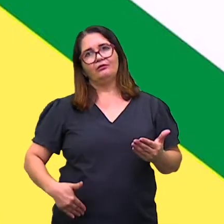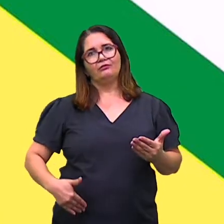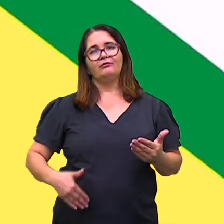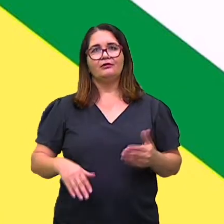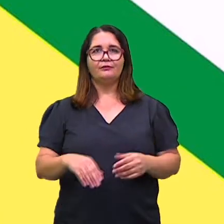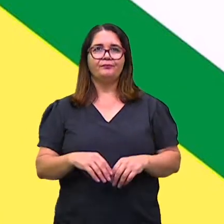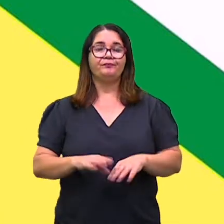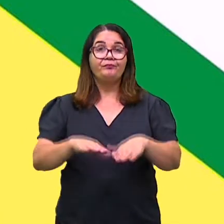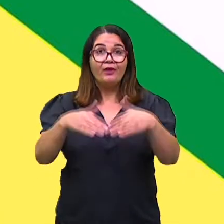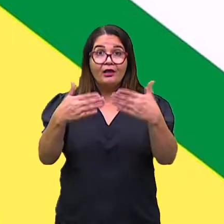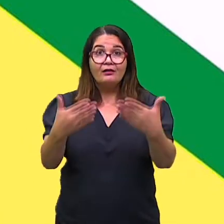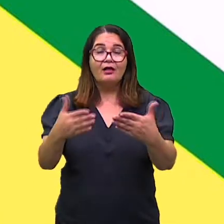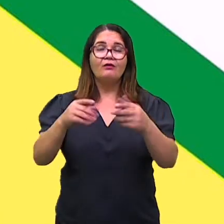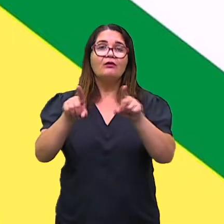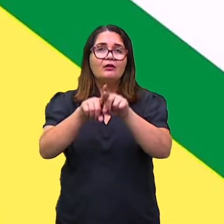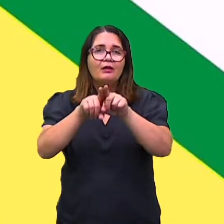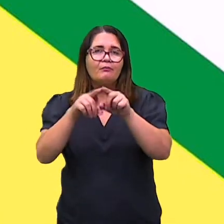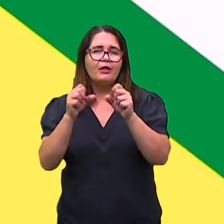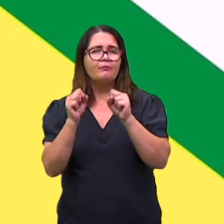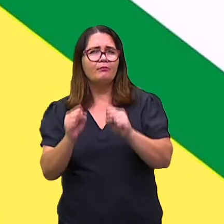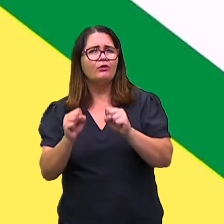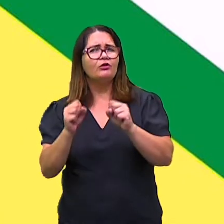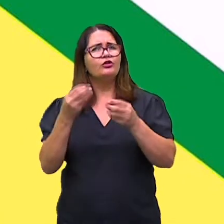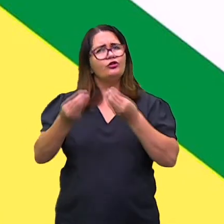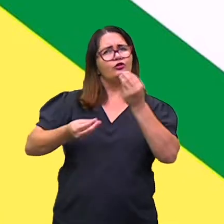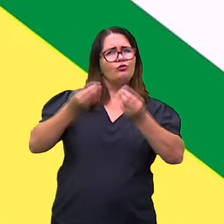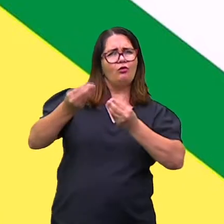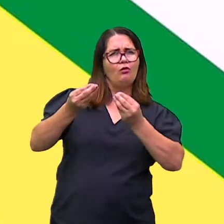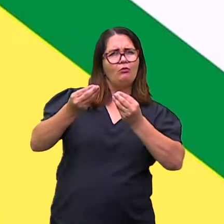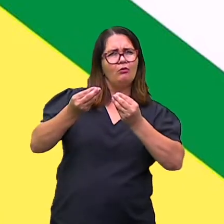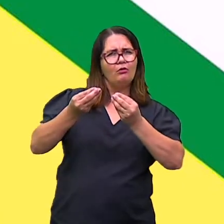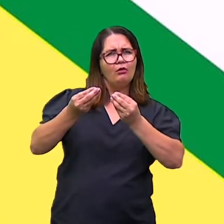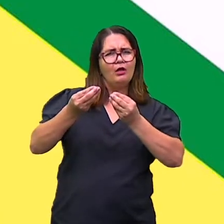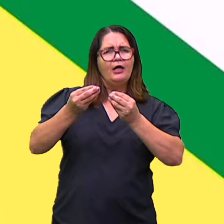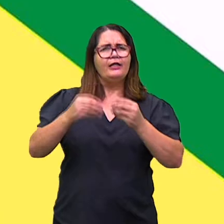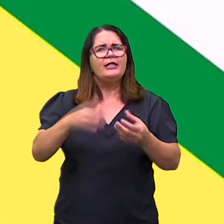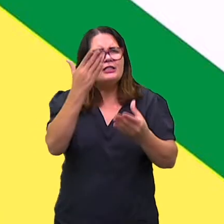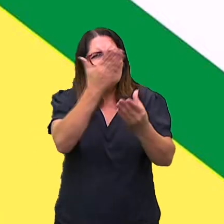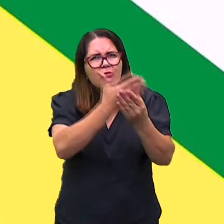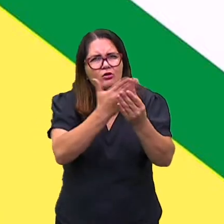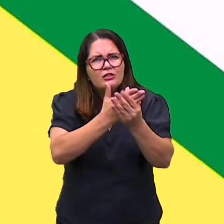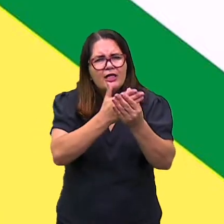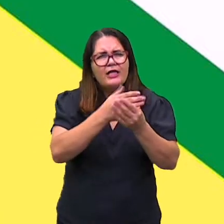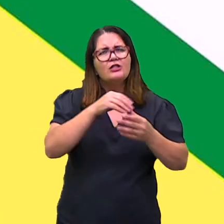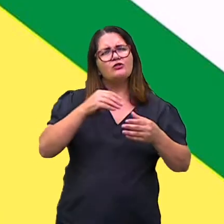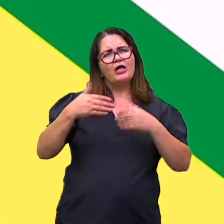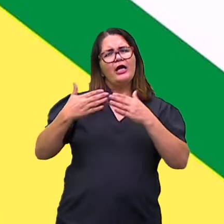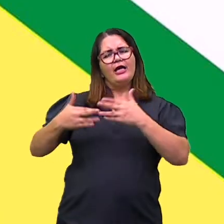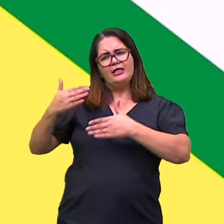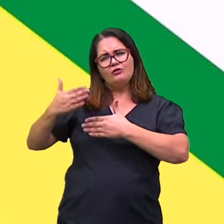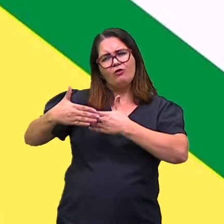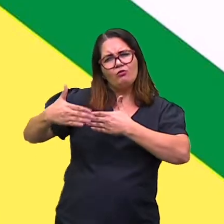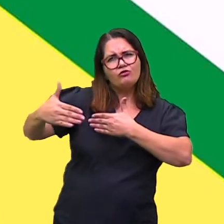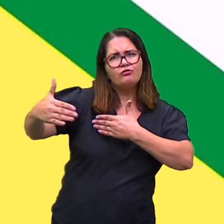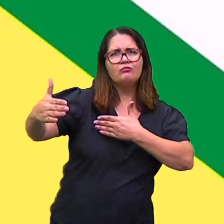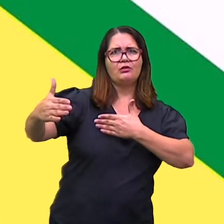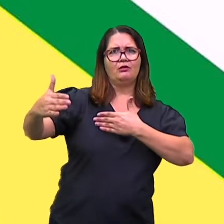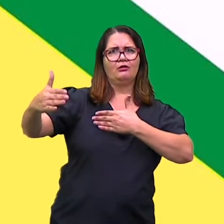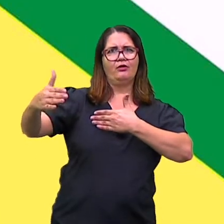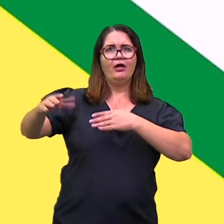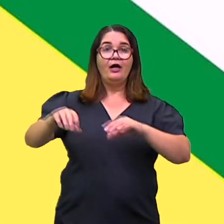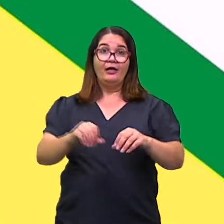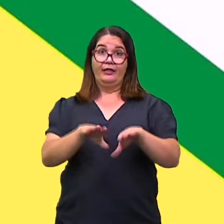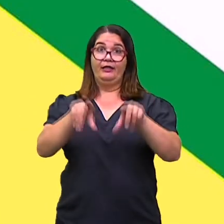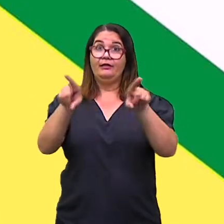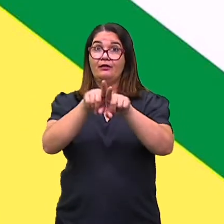fora da esfera da presidência, fora do seu cargo, o Supremo Tribunal Federal se encarregará de julgá-lo. Se